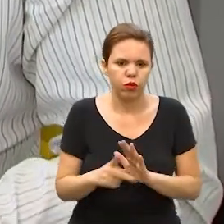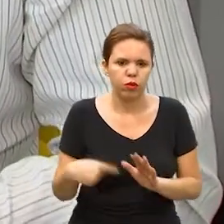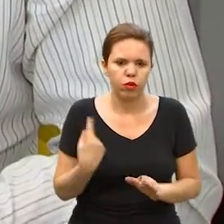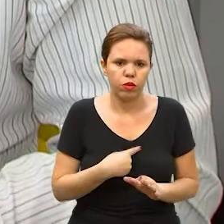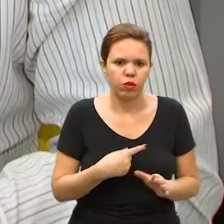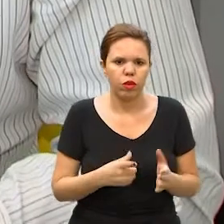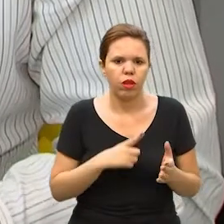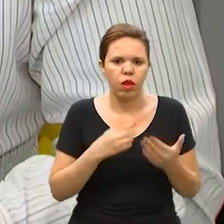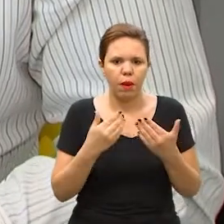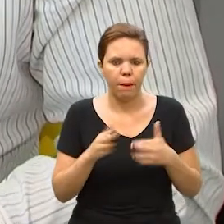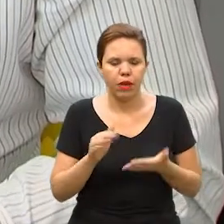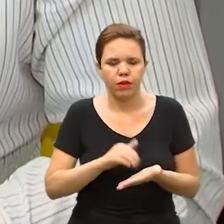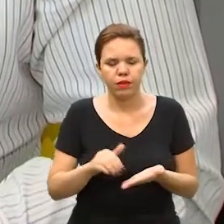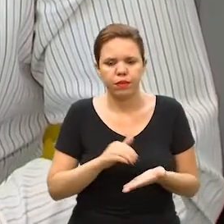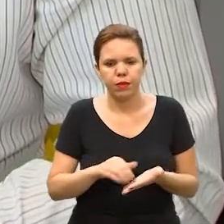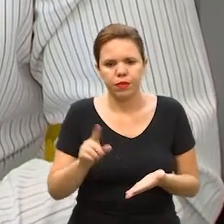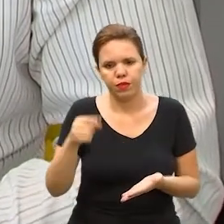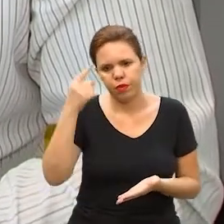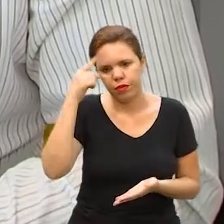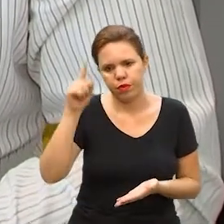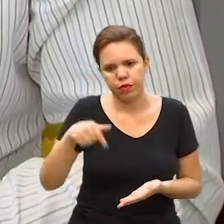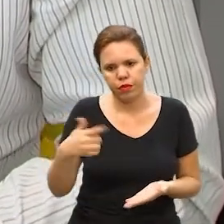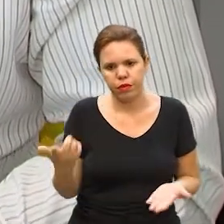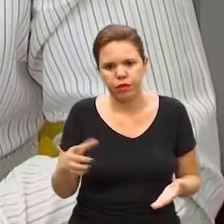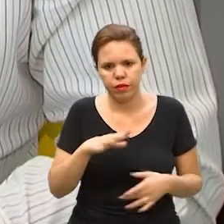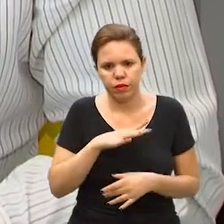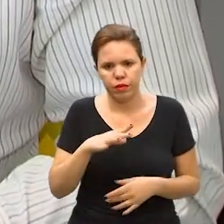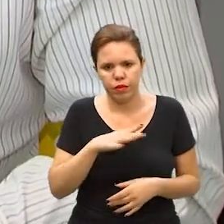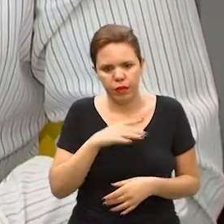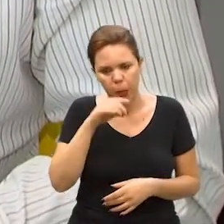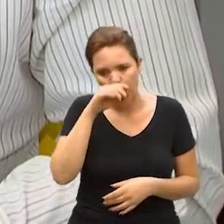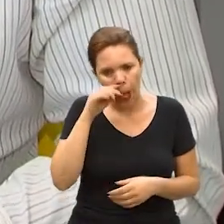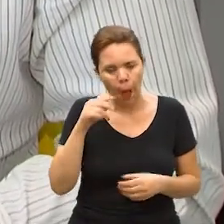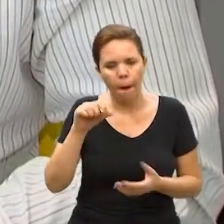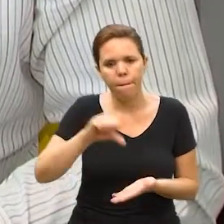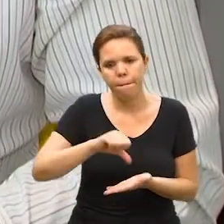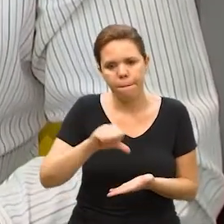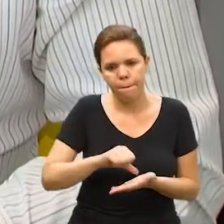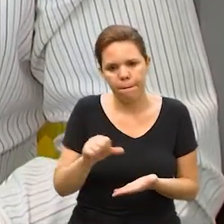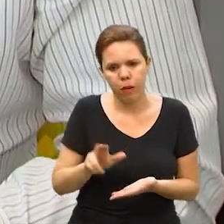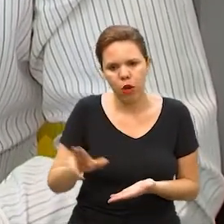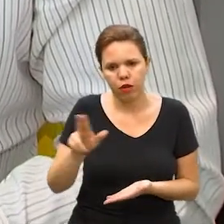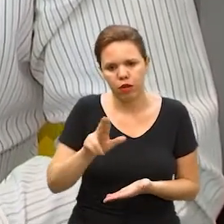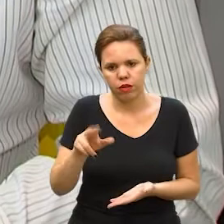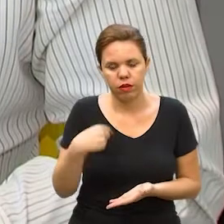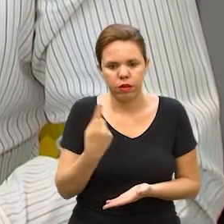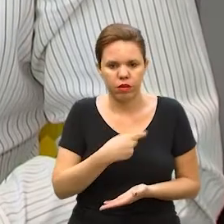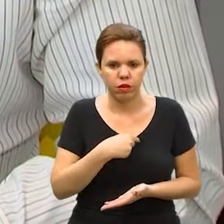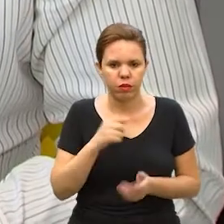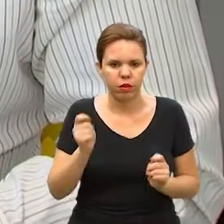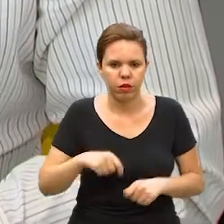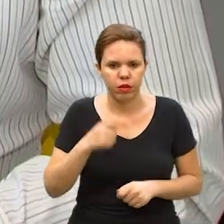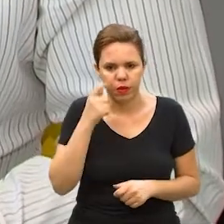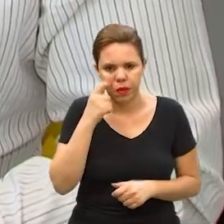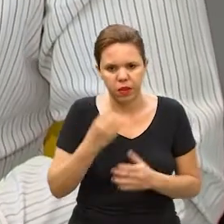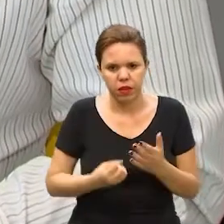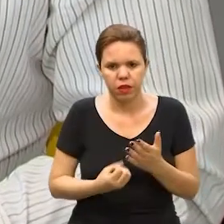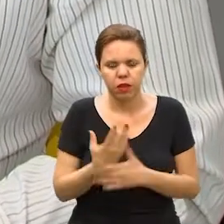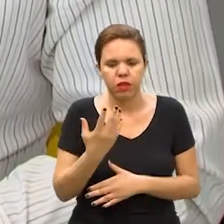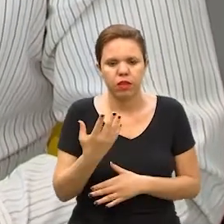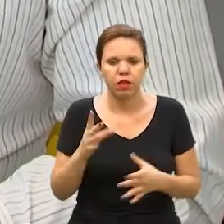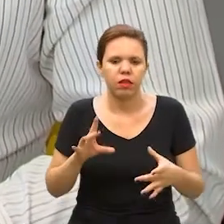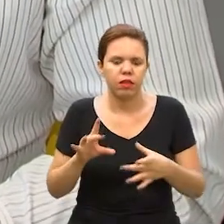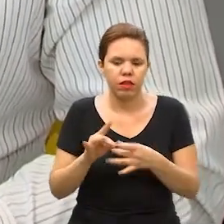um escritório, a gente pensou assim, o ideal seria ser uma cidade que fosse um polo universitário para que a gente pudesse criar uma sinergia